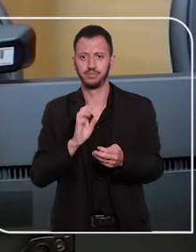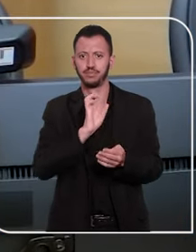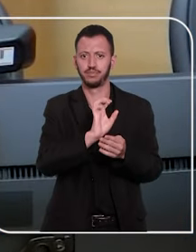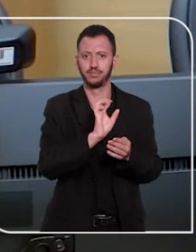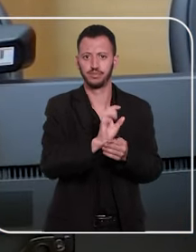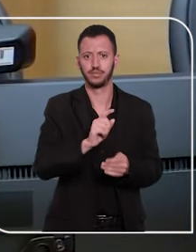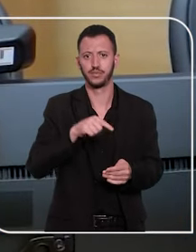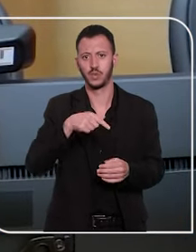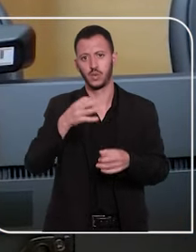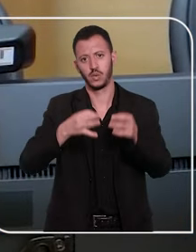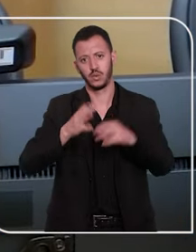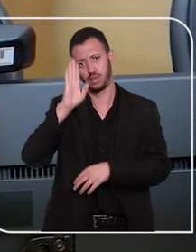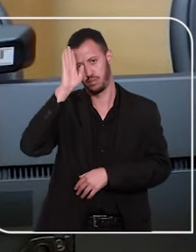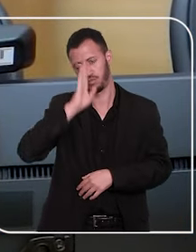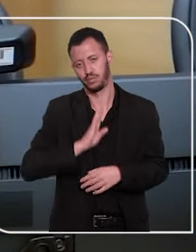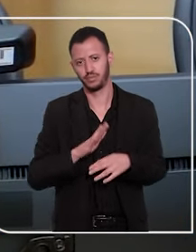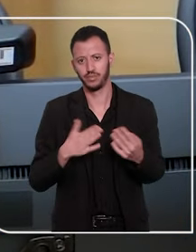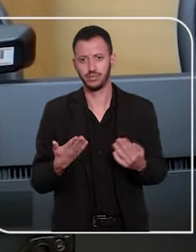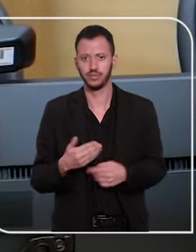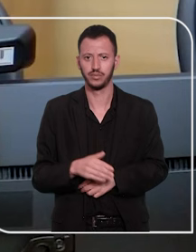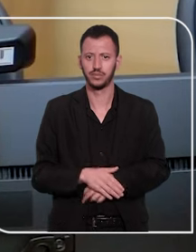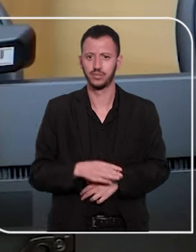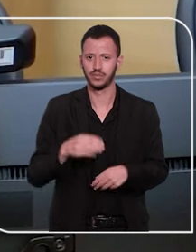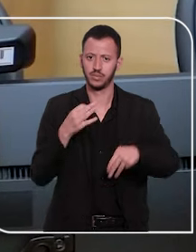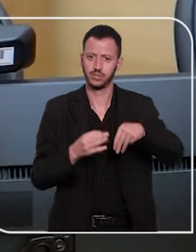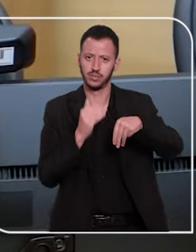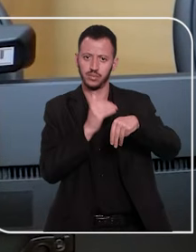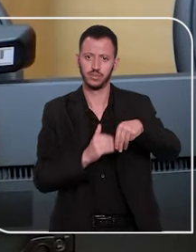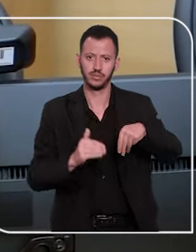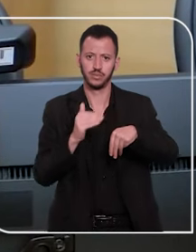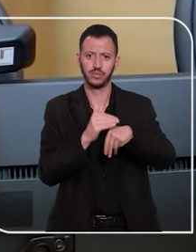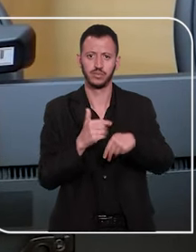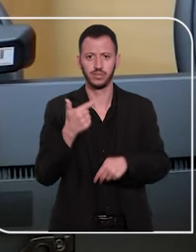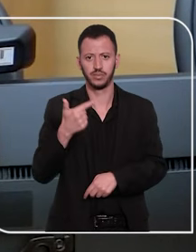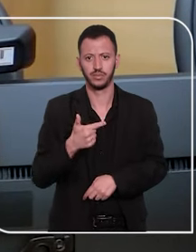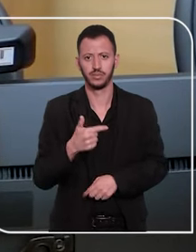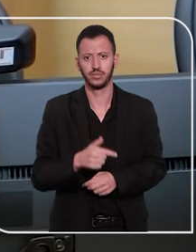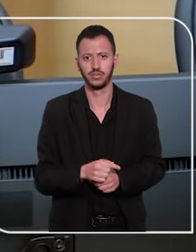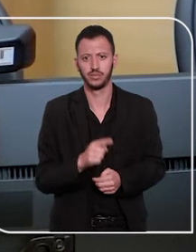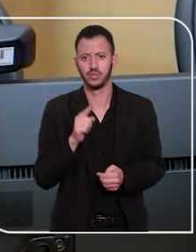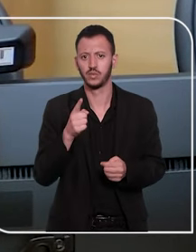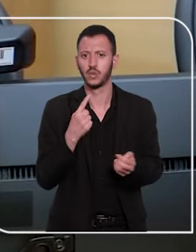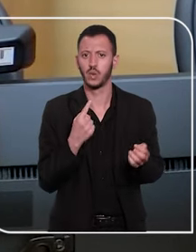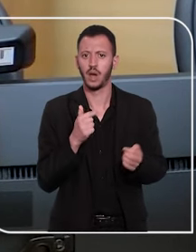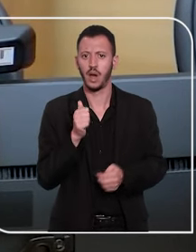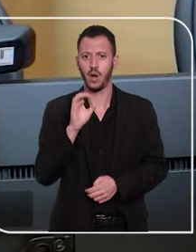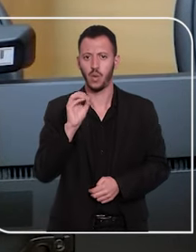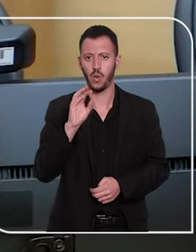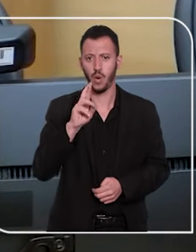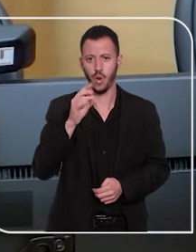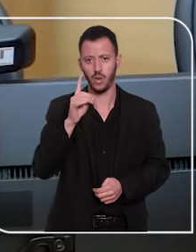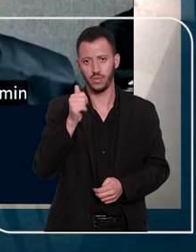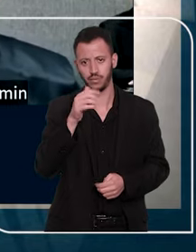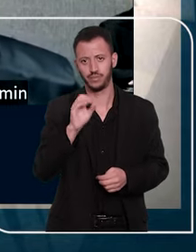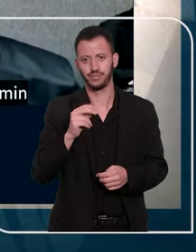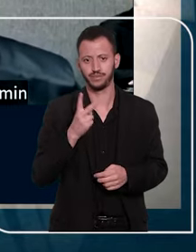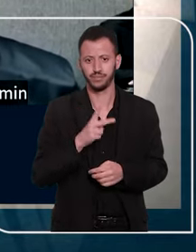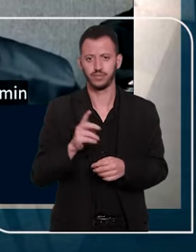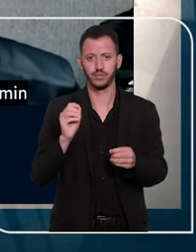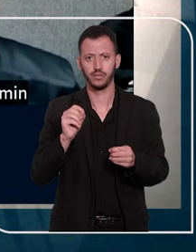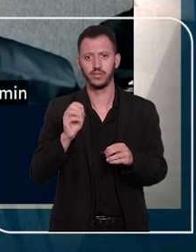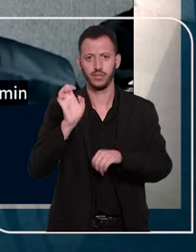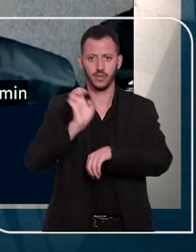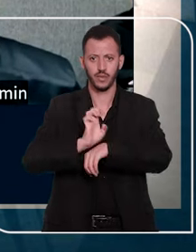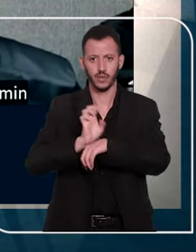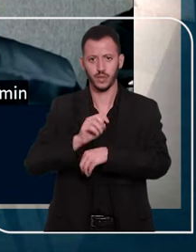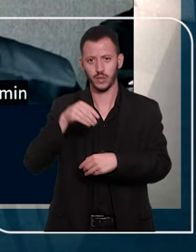for beneficiária da justiça gratuita o ministro observou também que segundo o acórdão repetitivo o fato